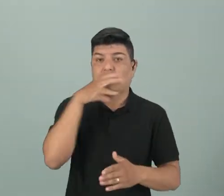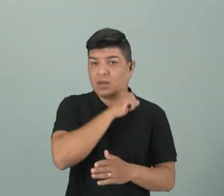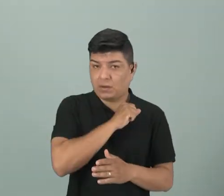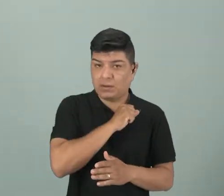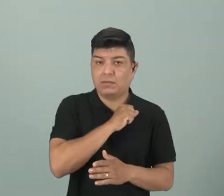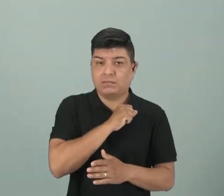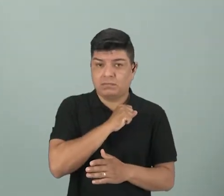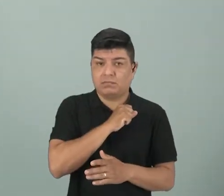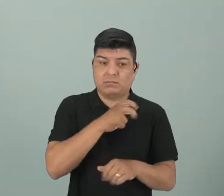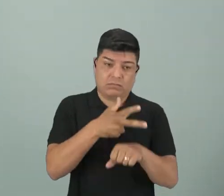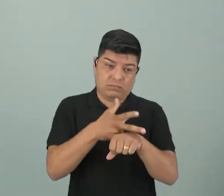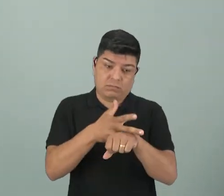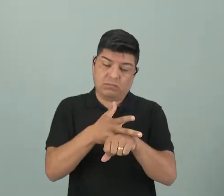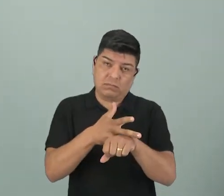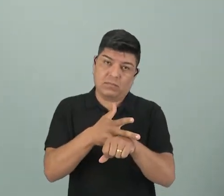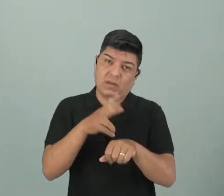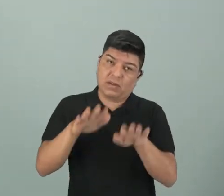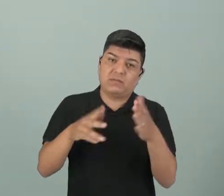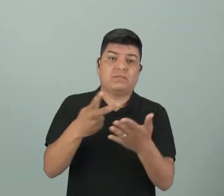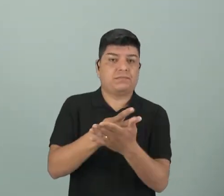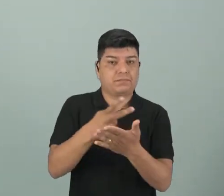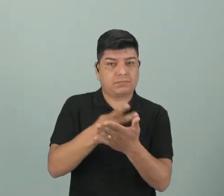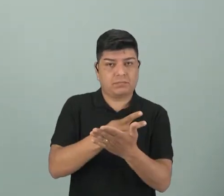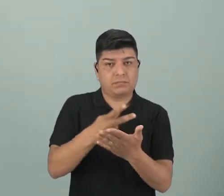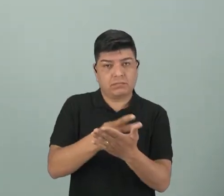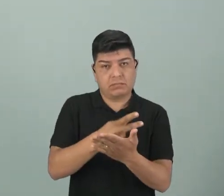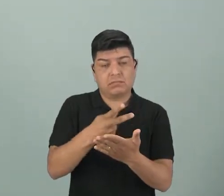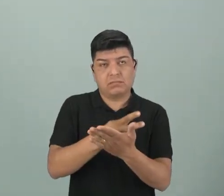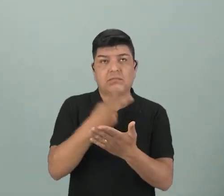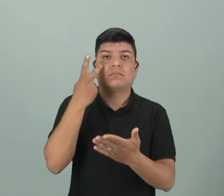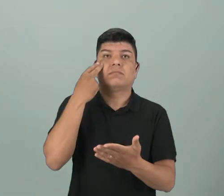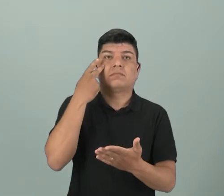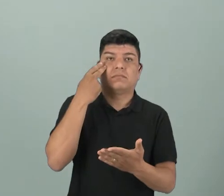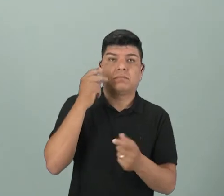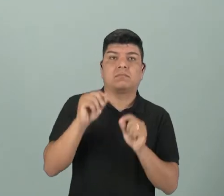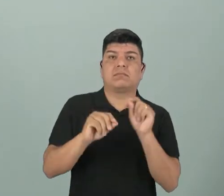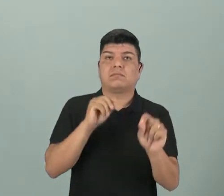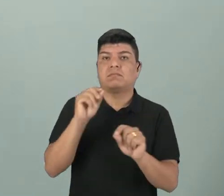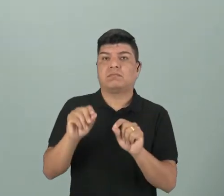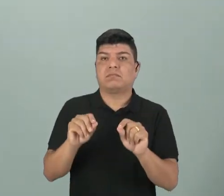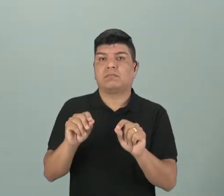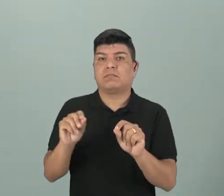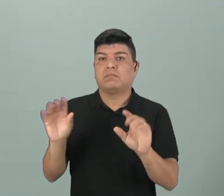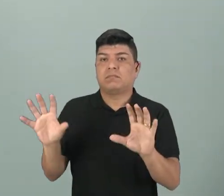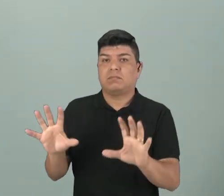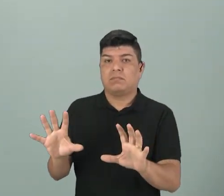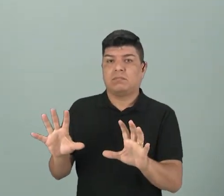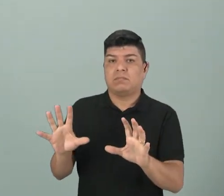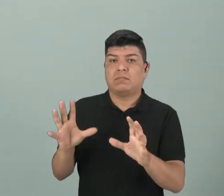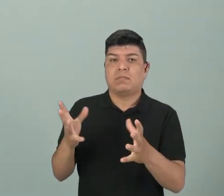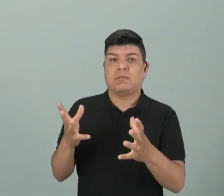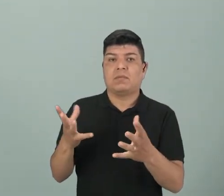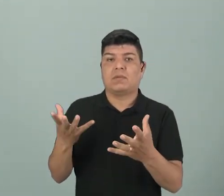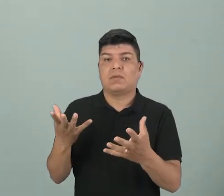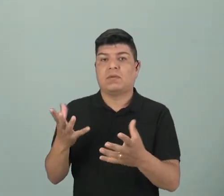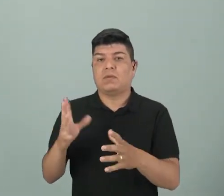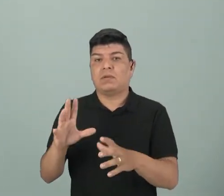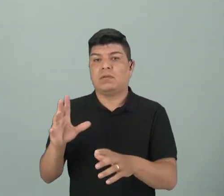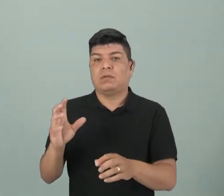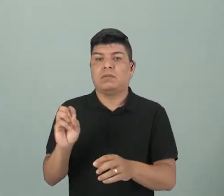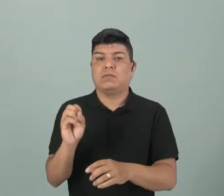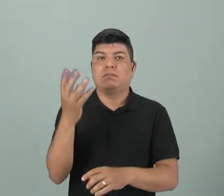de primeira gravação. Às vezes tem algum erro, às vezes ele não faz a cena esperada, não faz a